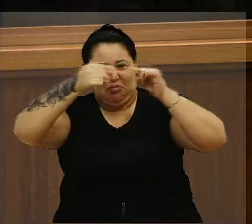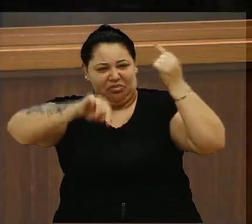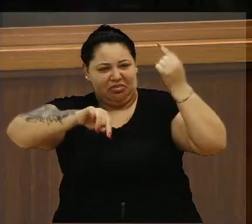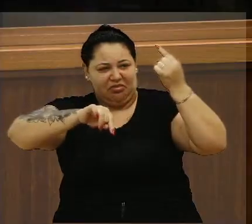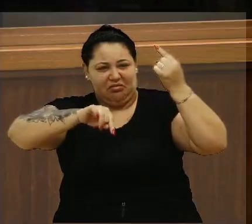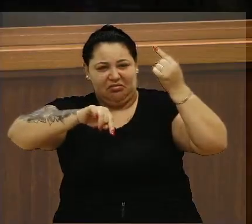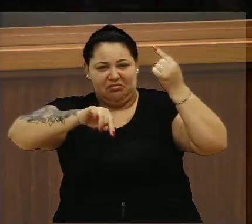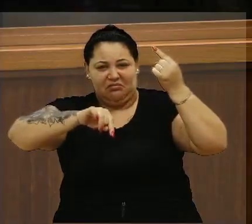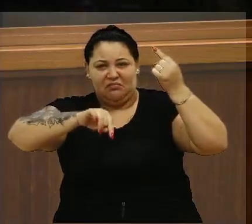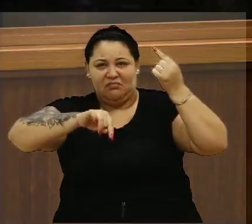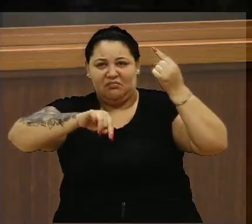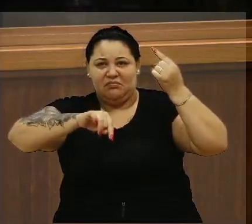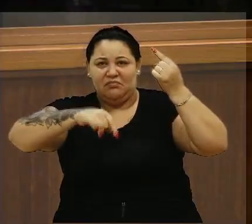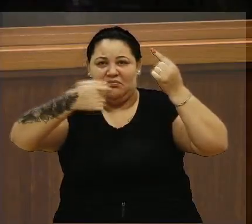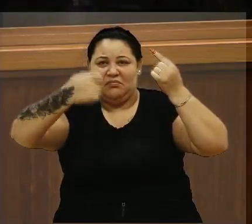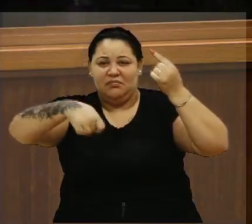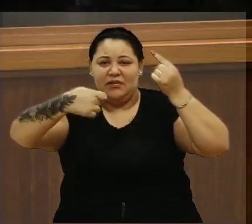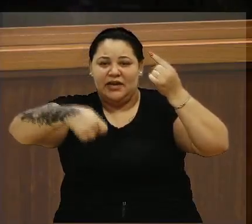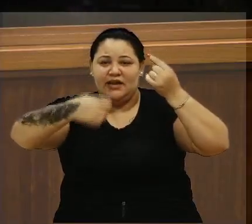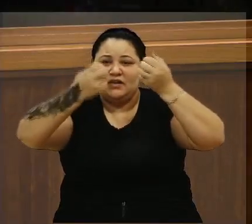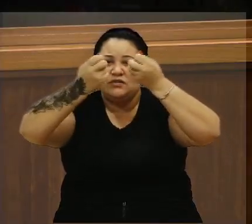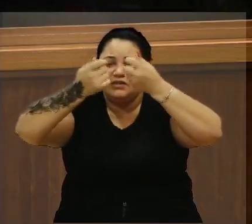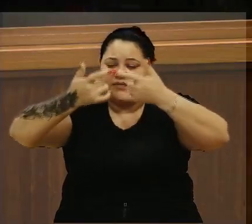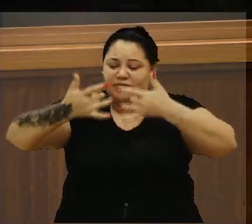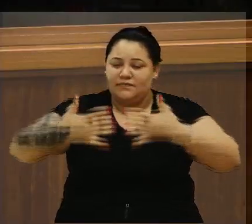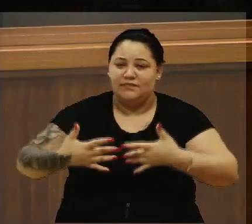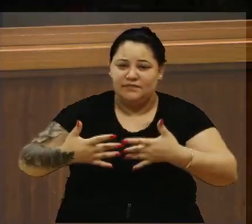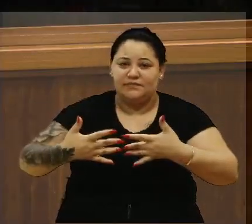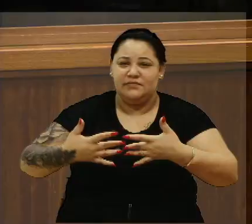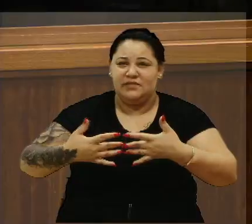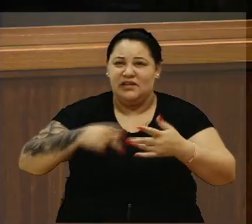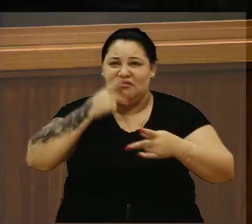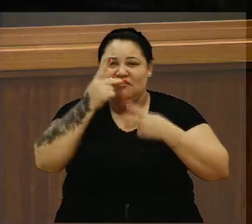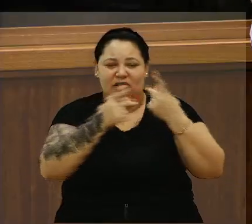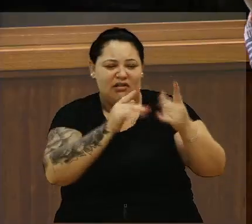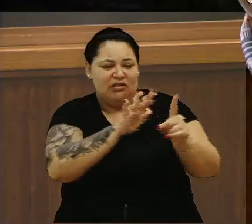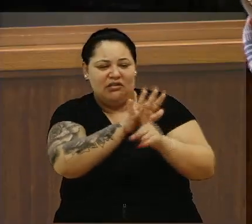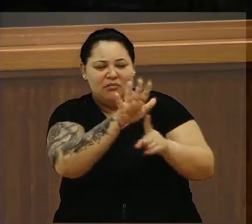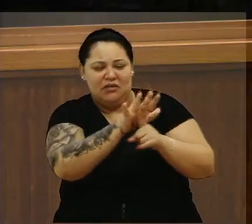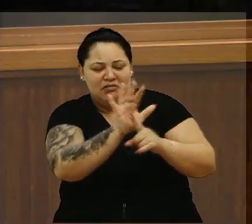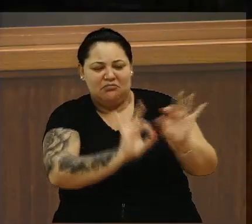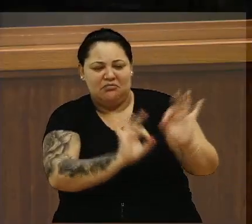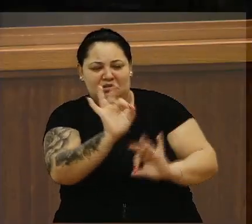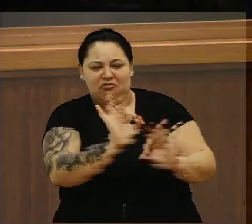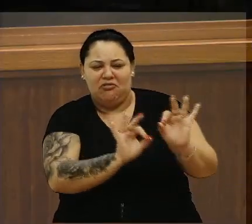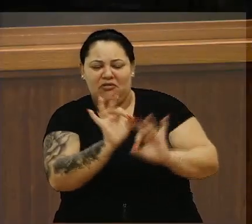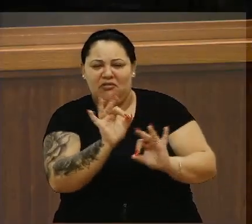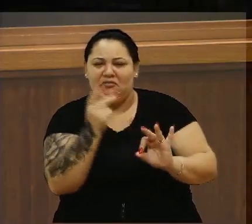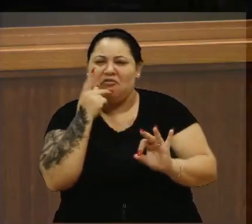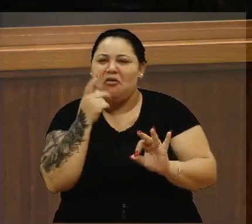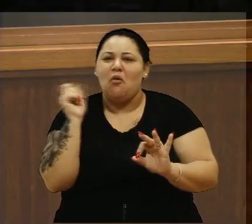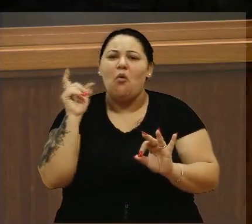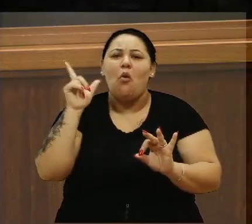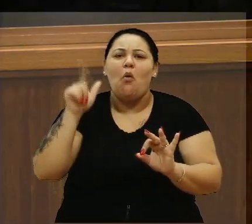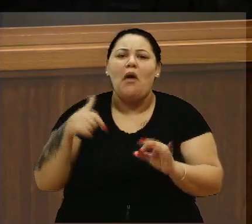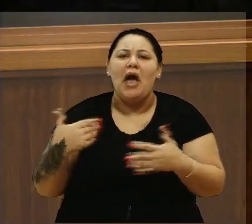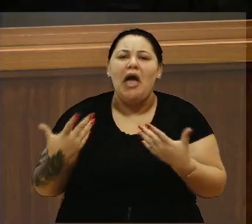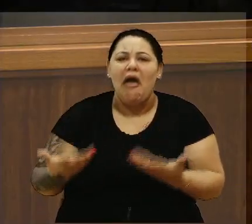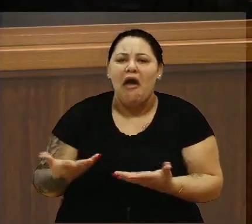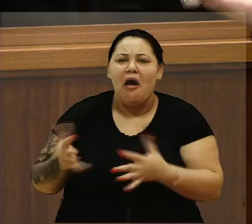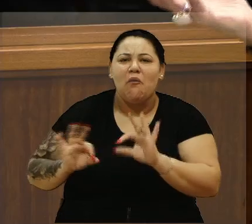maneira tinham que ser explicado. Quando ele coloca, isso demanda projetos, eu quero saber quais